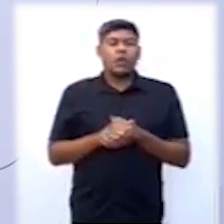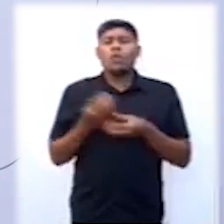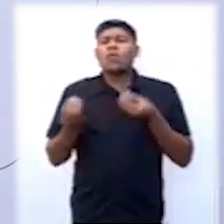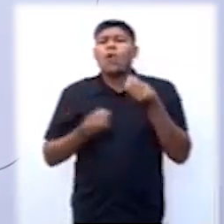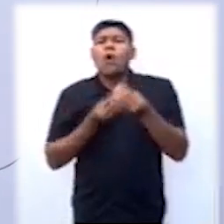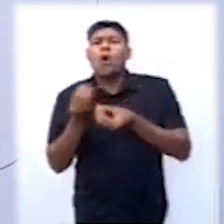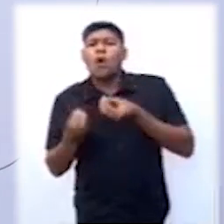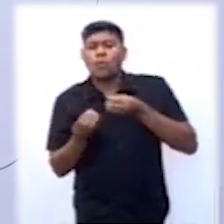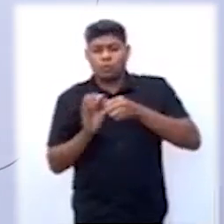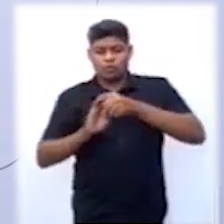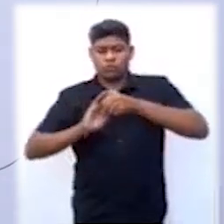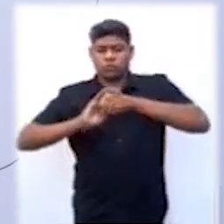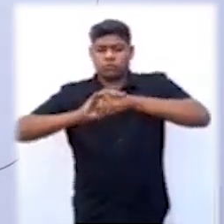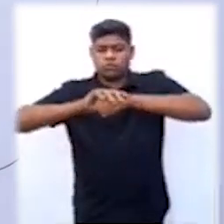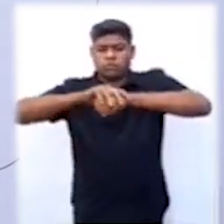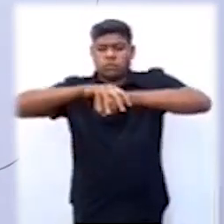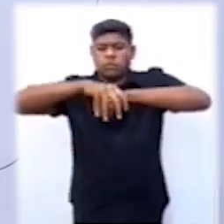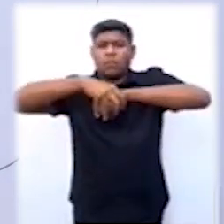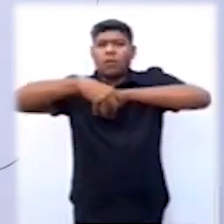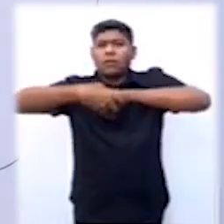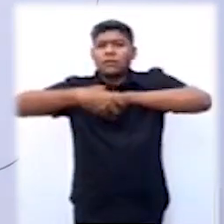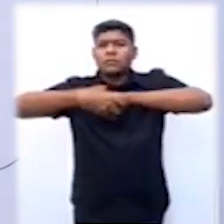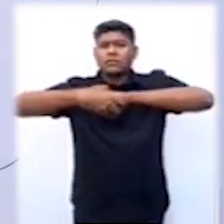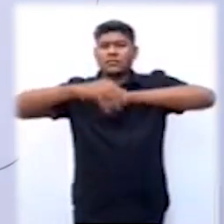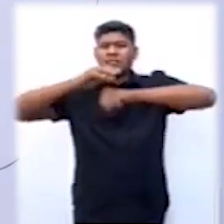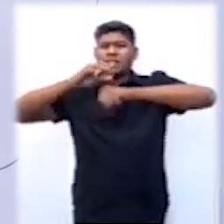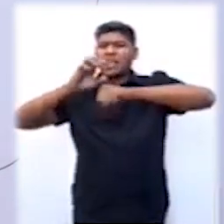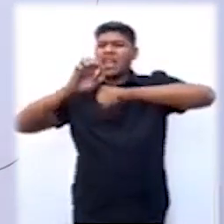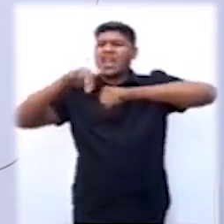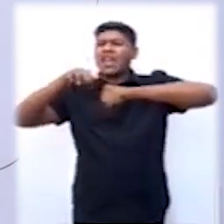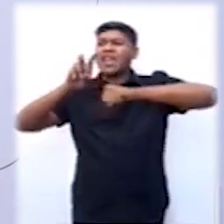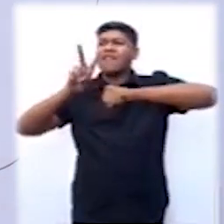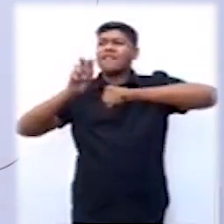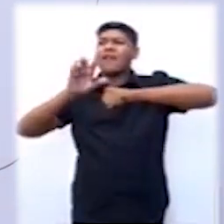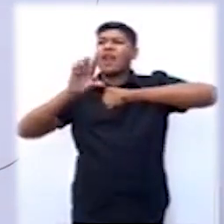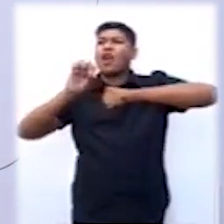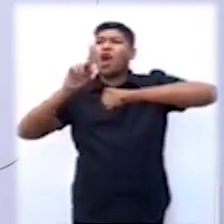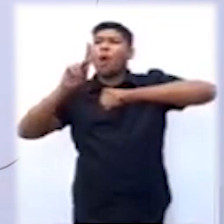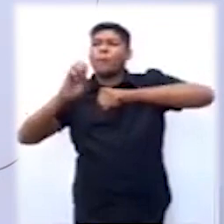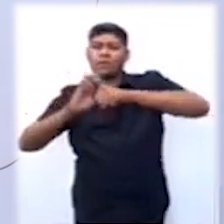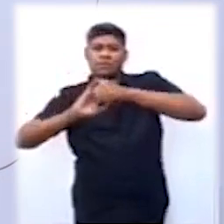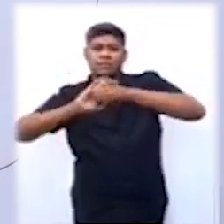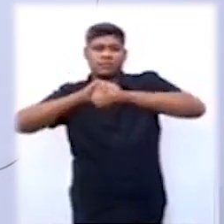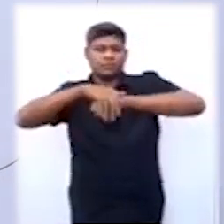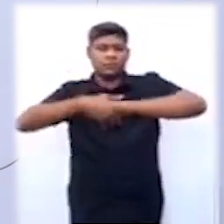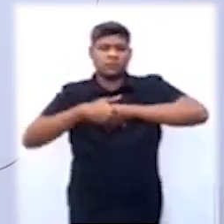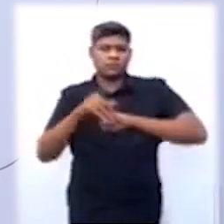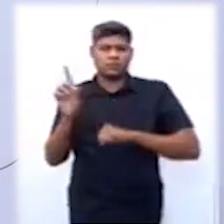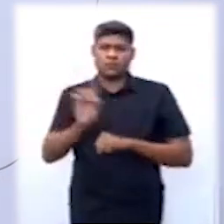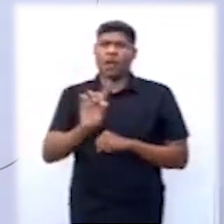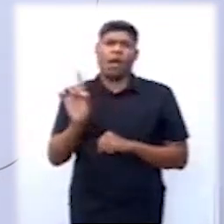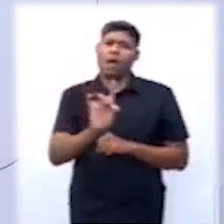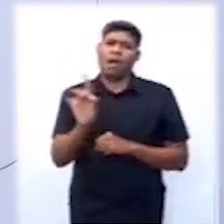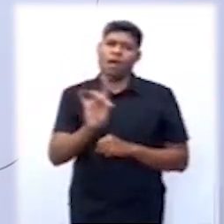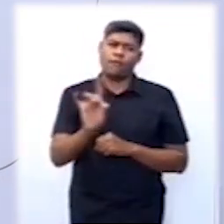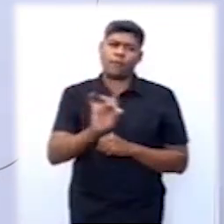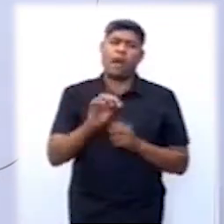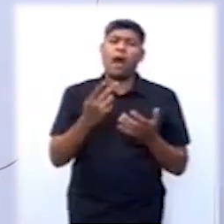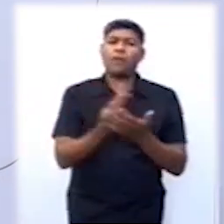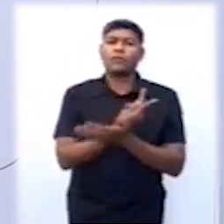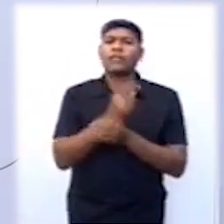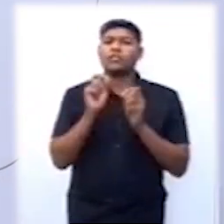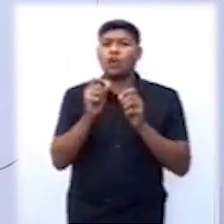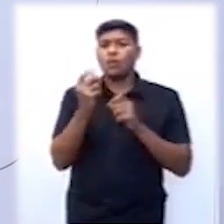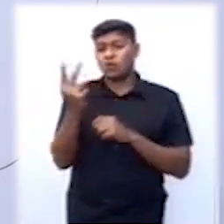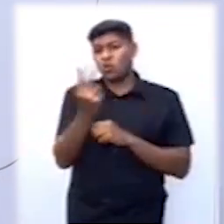ter o envelope dele? Tem gente que fala que o envelope vem um pedaço da membrana plasmática que não. Sabe como acontece?